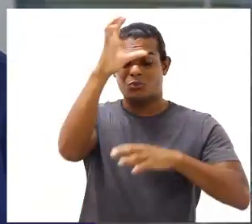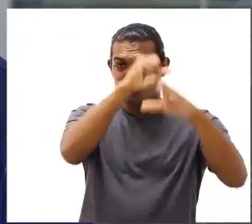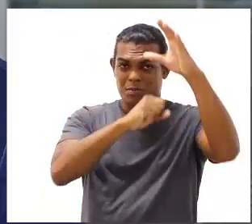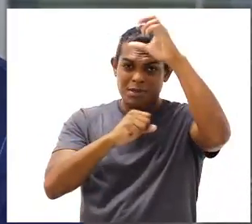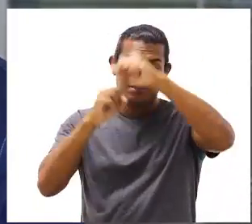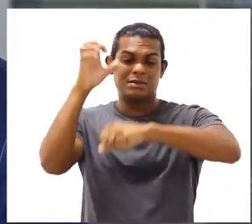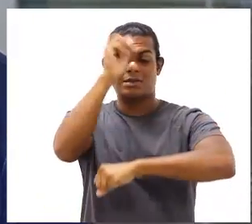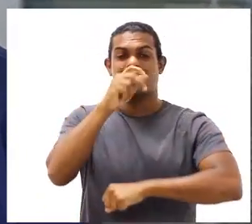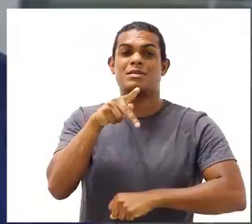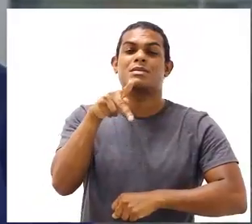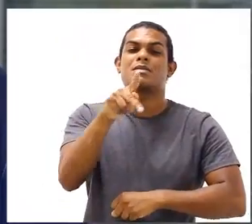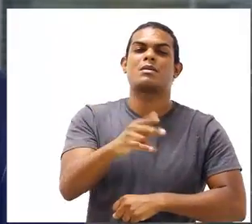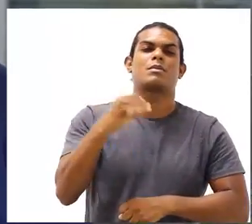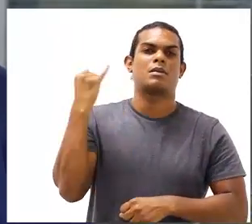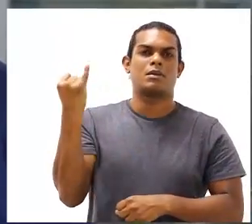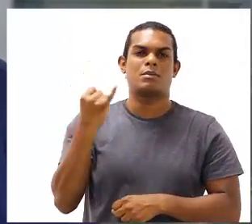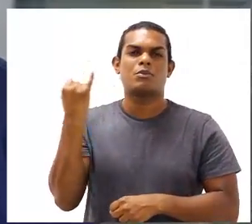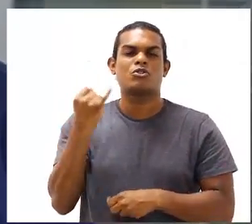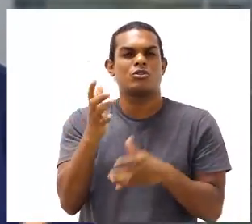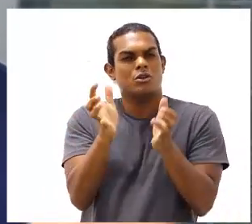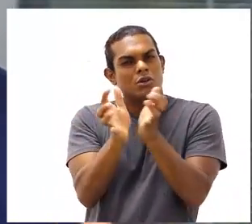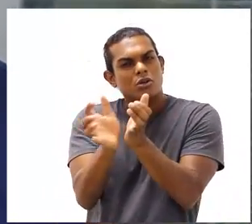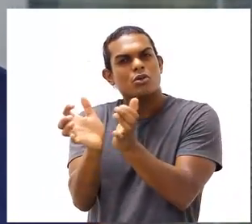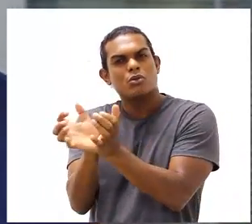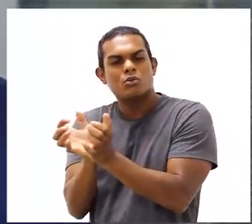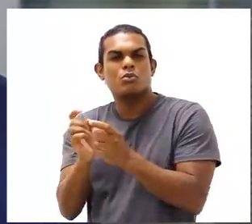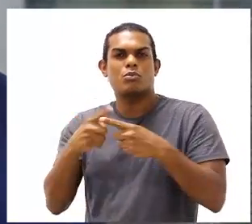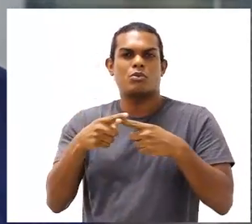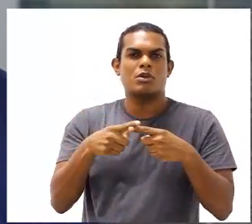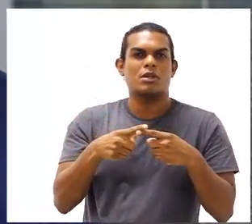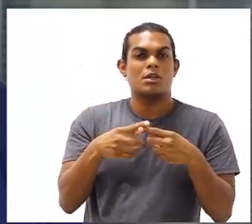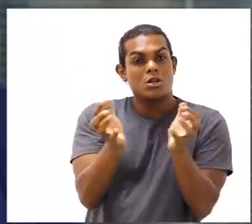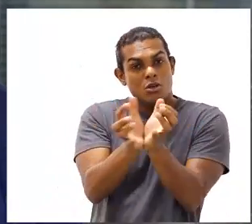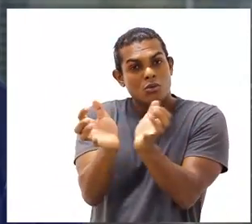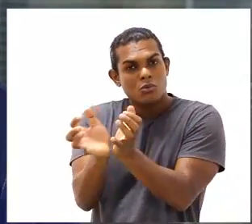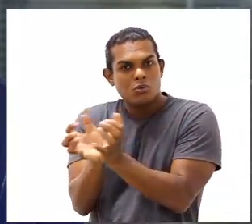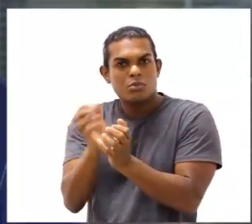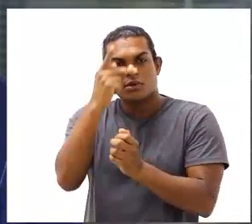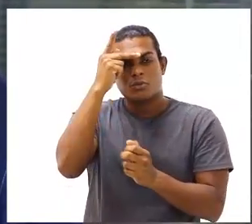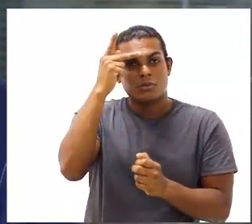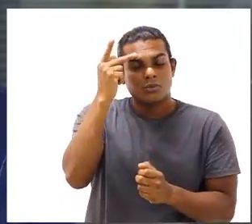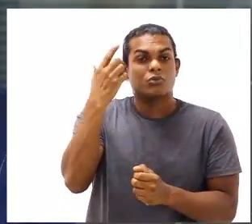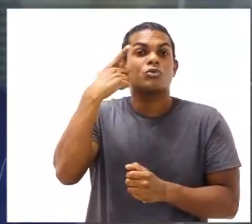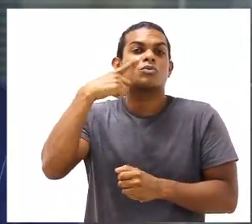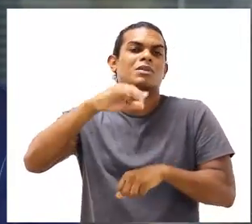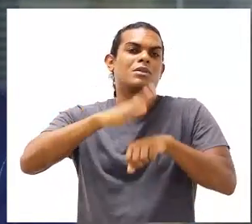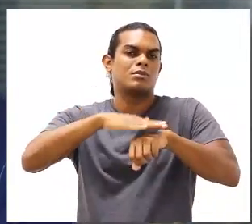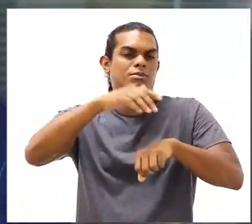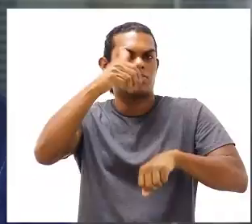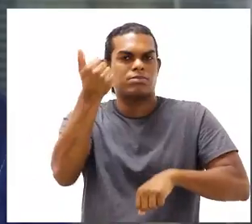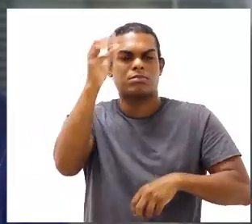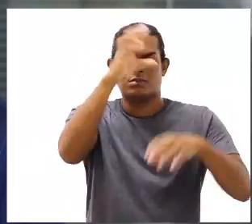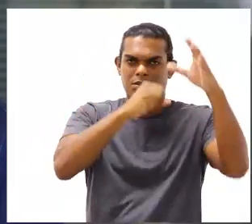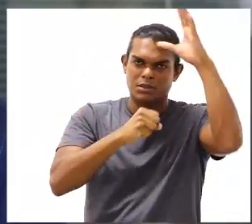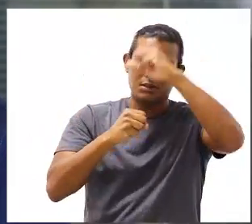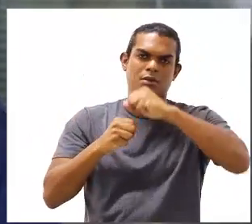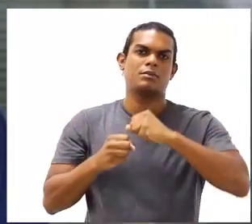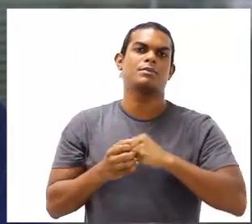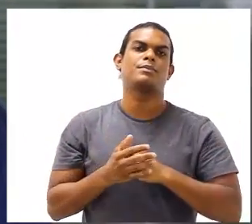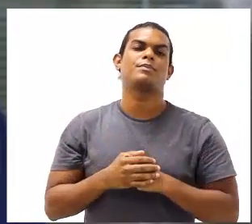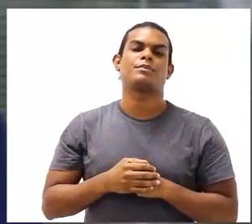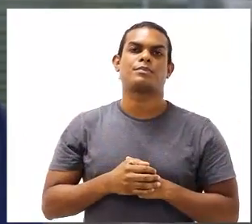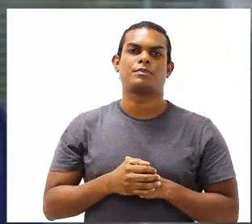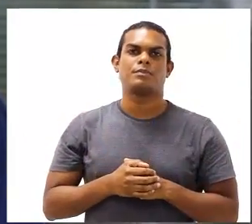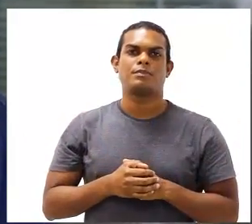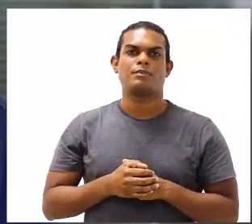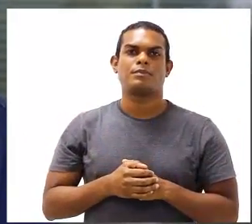grupo. As pessoas aprendem muito mais. Eu já tenho mais de 30 anos como professor. E cada